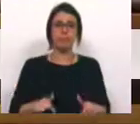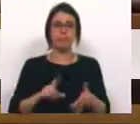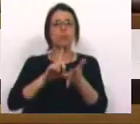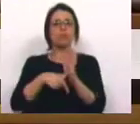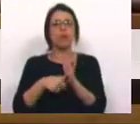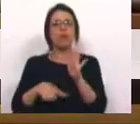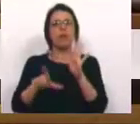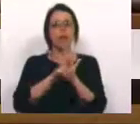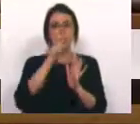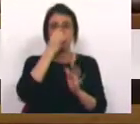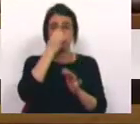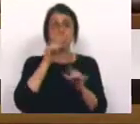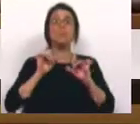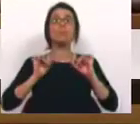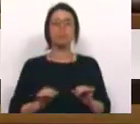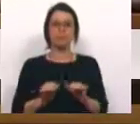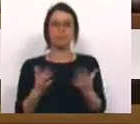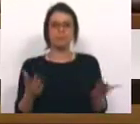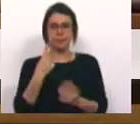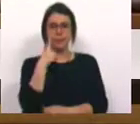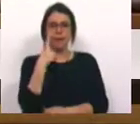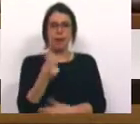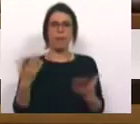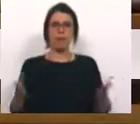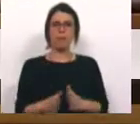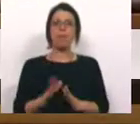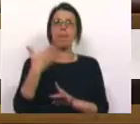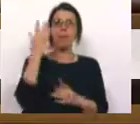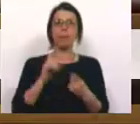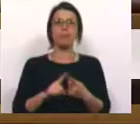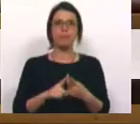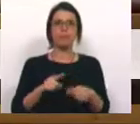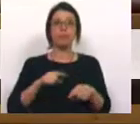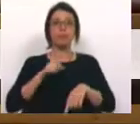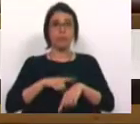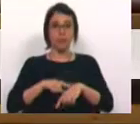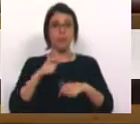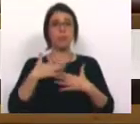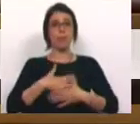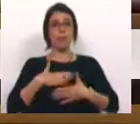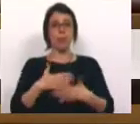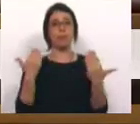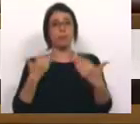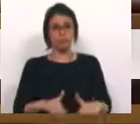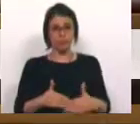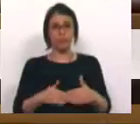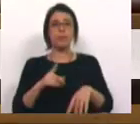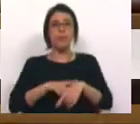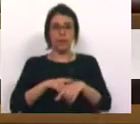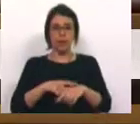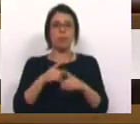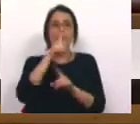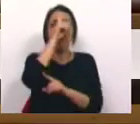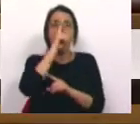um projeto de lei que partia da seguinte constatação. Primeiro, a época balnear é restrita, tendo em conta